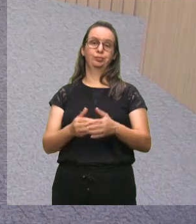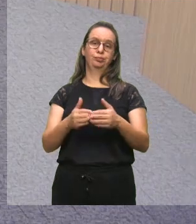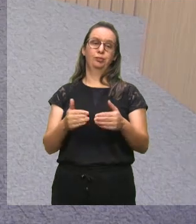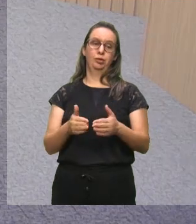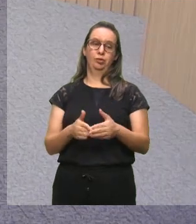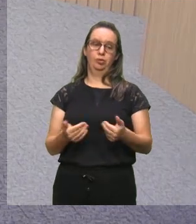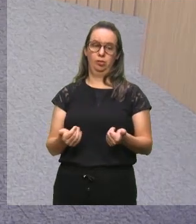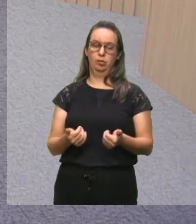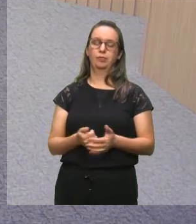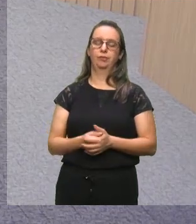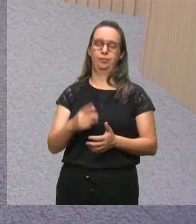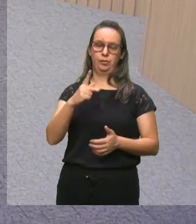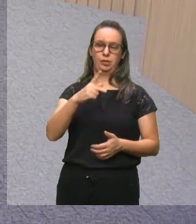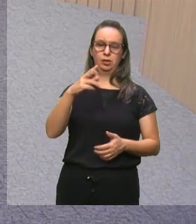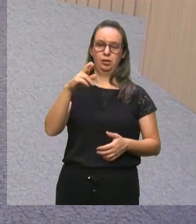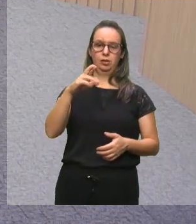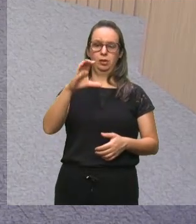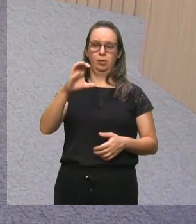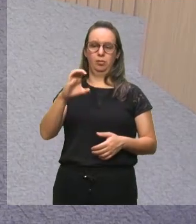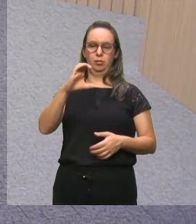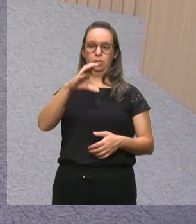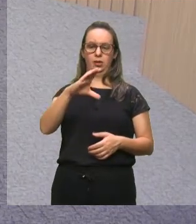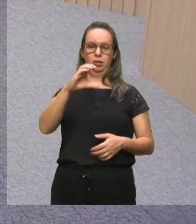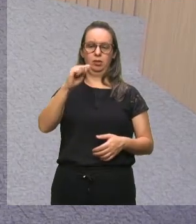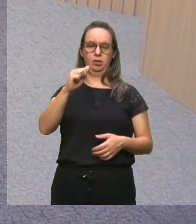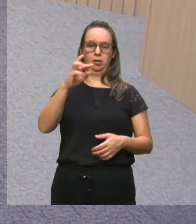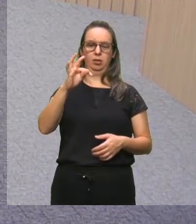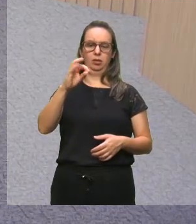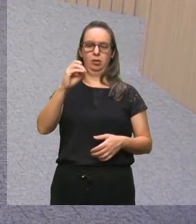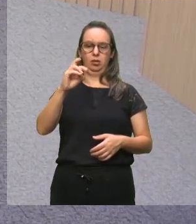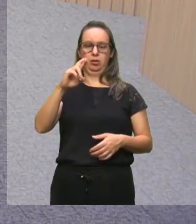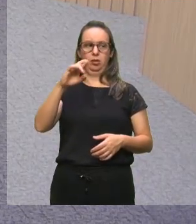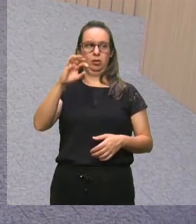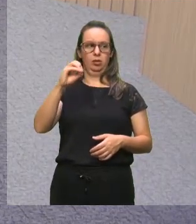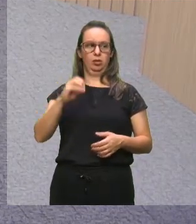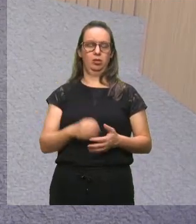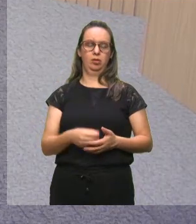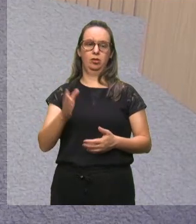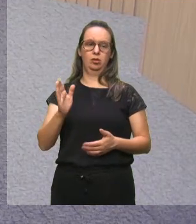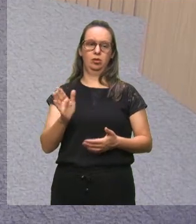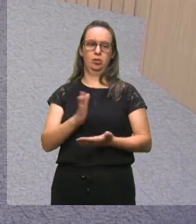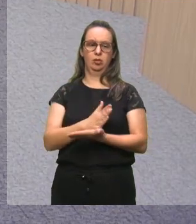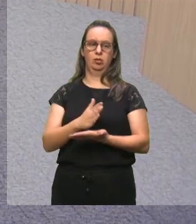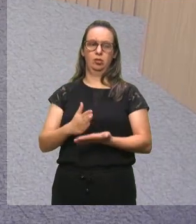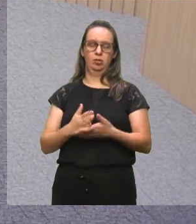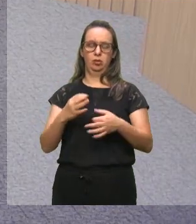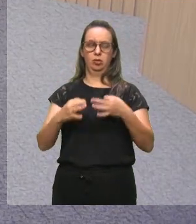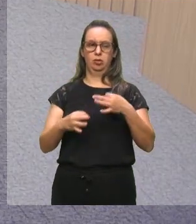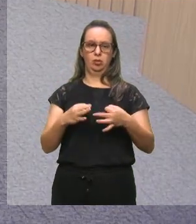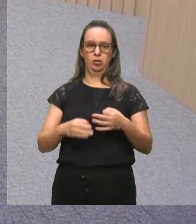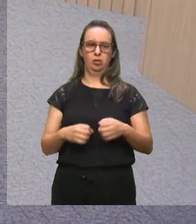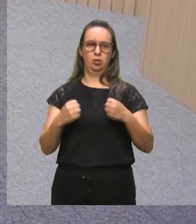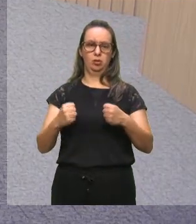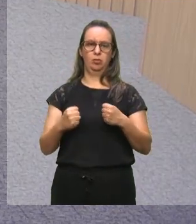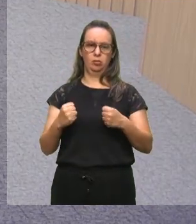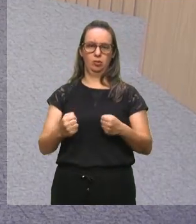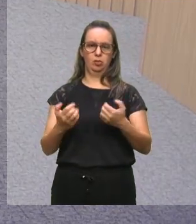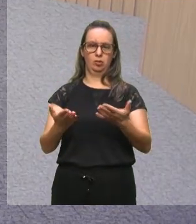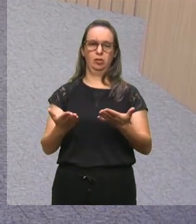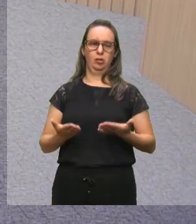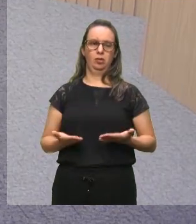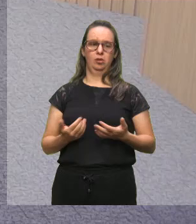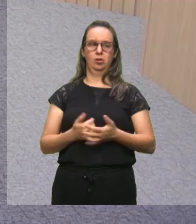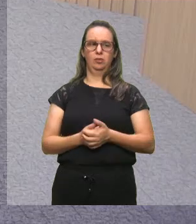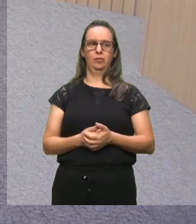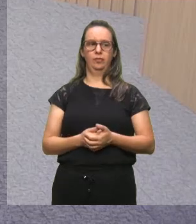esses precatórios, referente aos professores que já ingressaram na Justiça e têm direito a esse valor. Então, só gostaria de deixar ressaltado